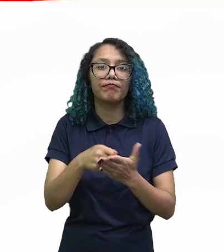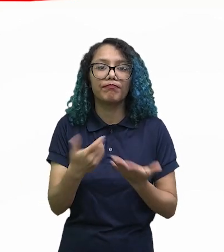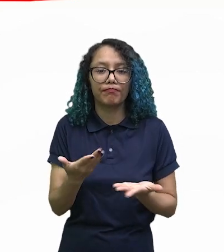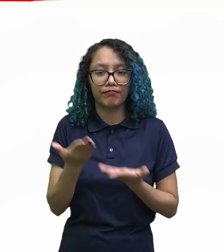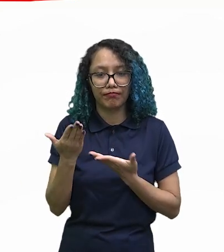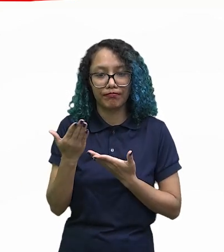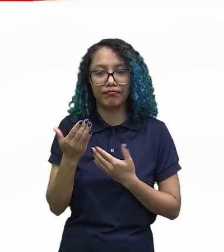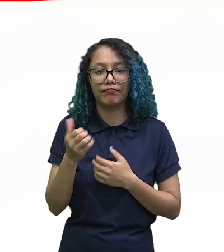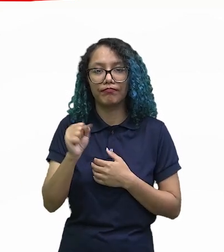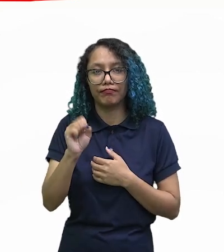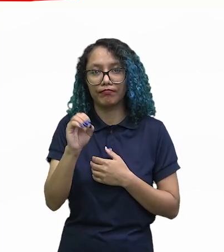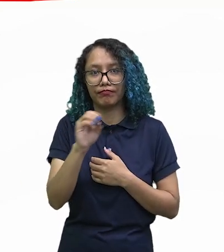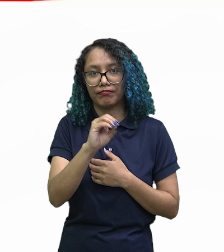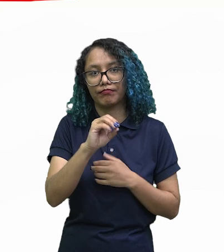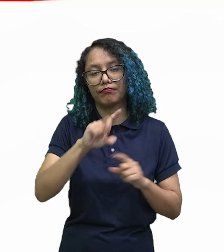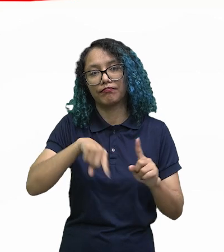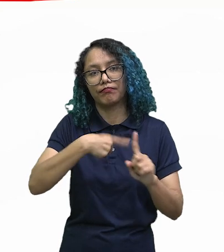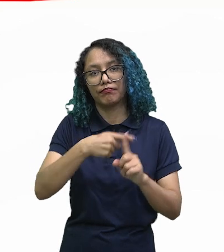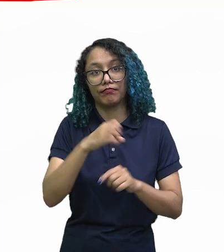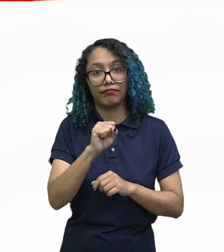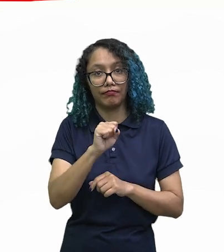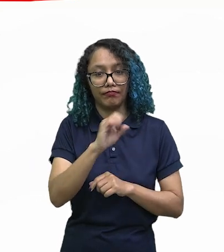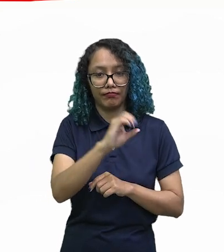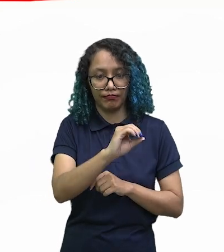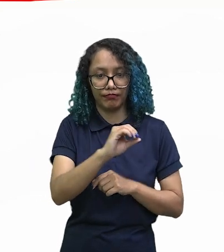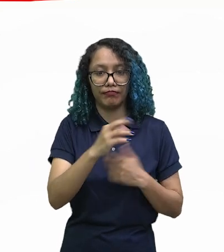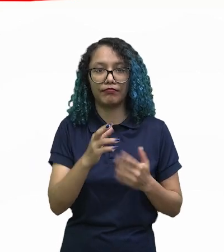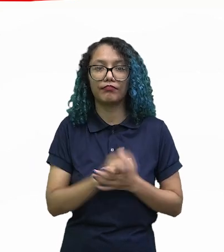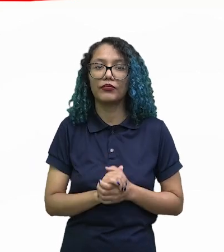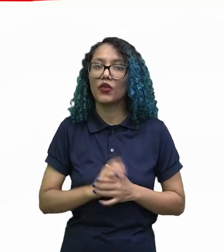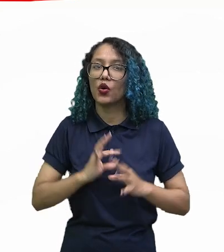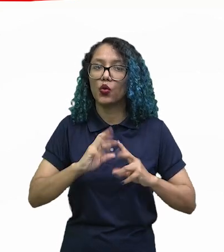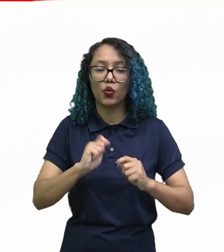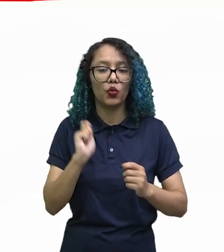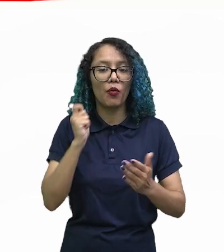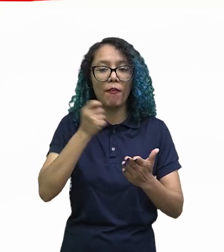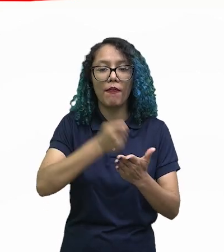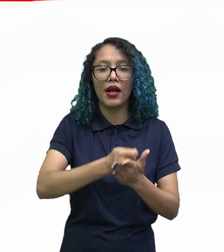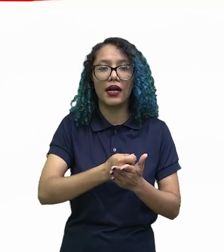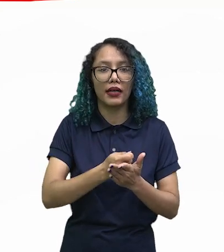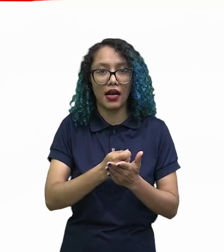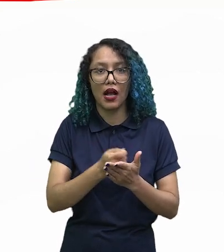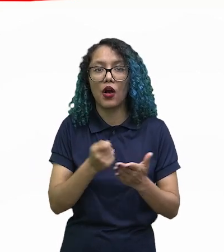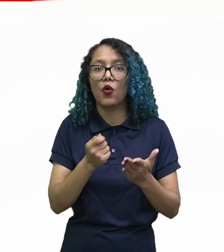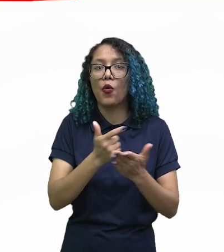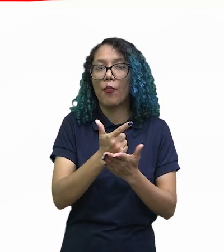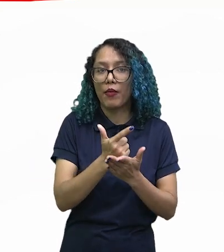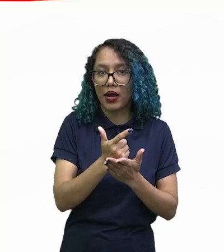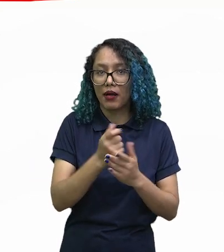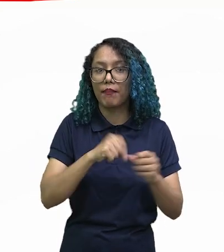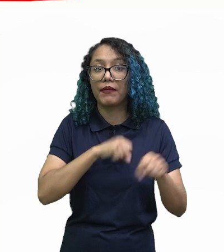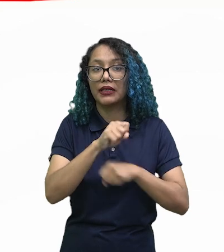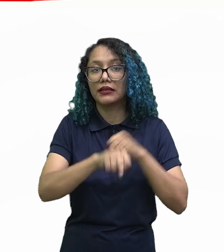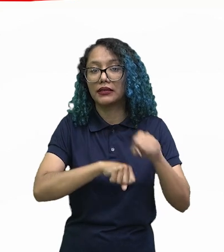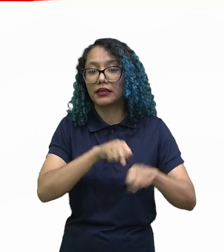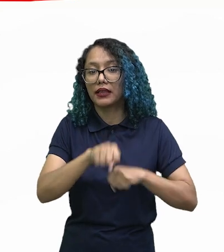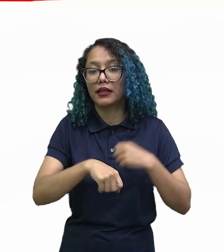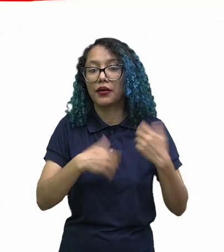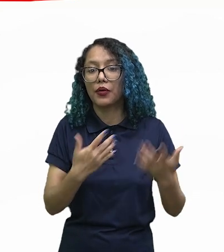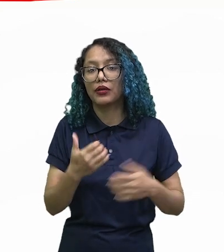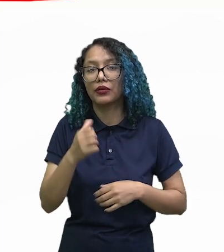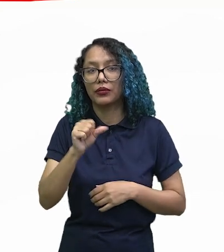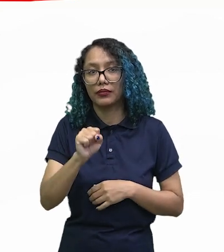ali 800 mais 80. O valor final que a Maria vai pagar ali comprando a bicicleta é de